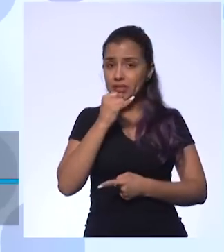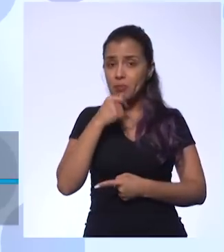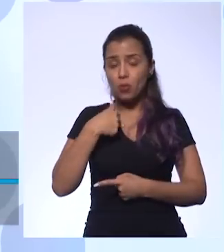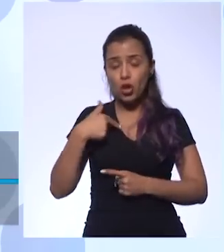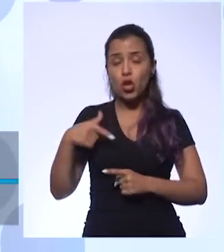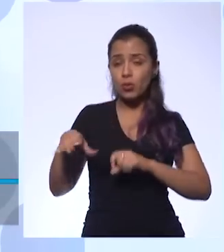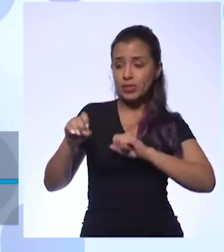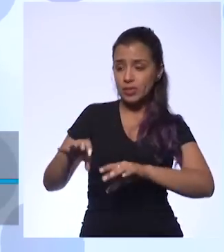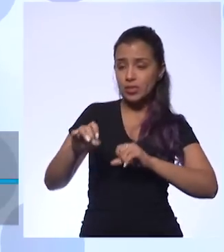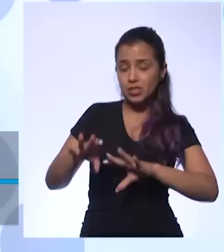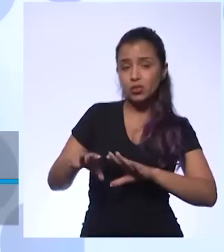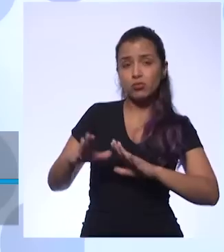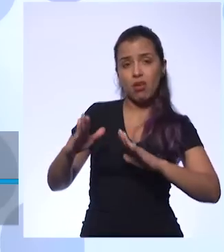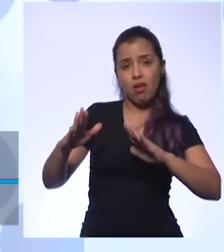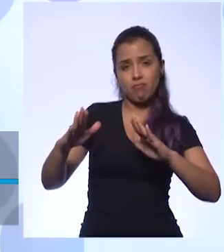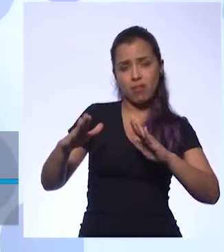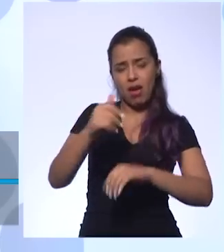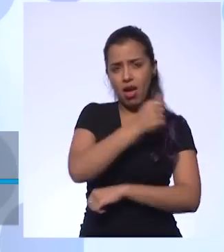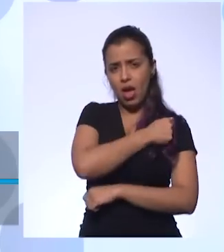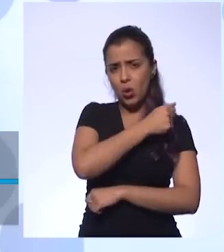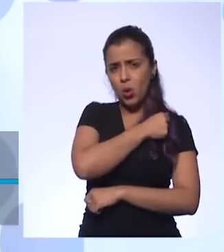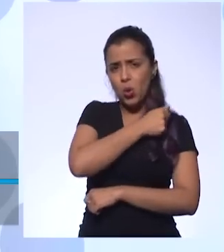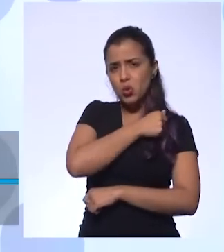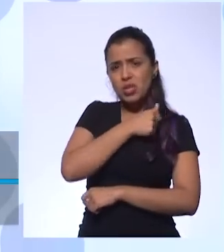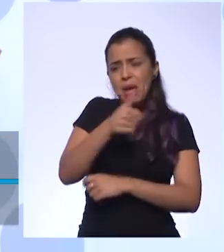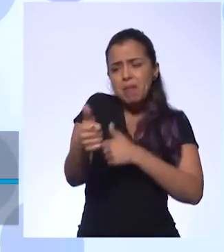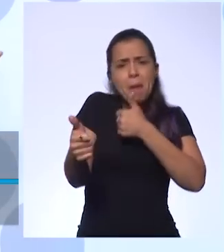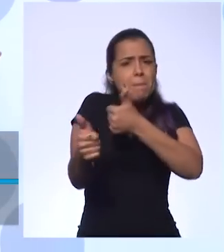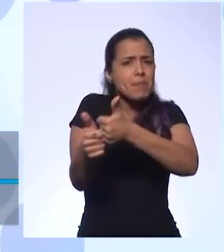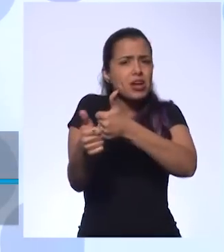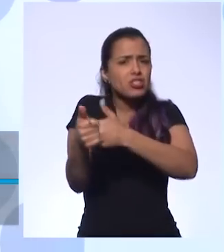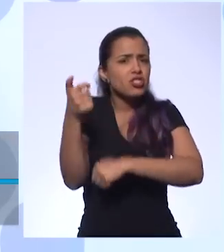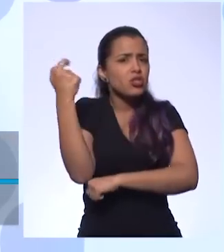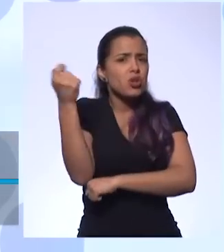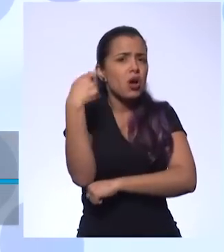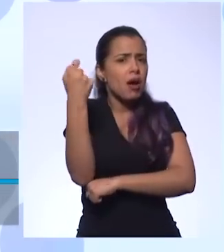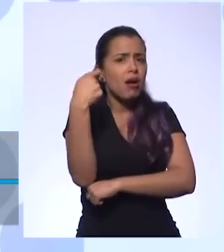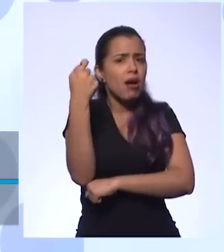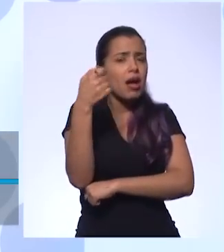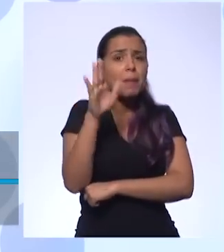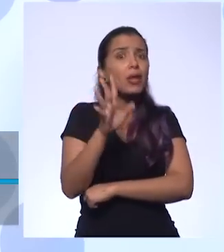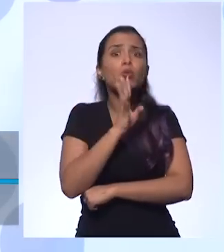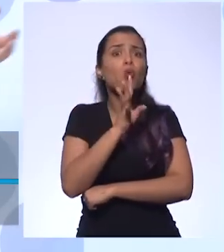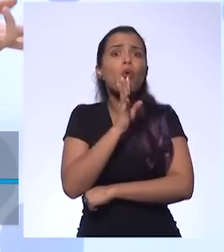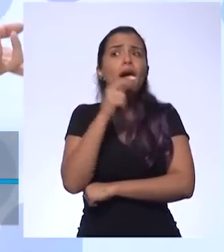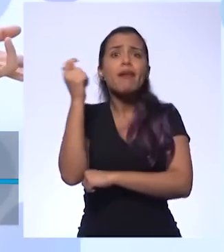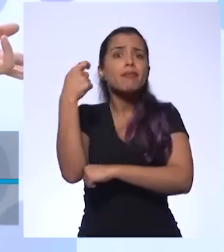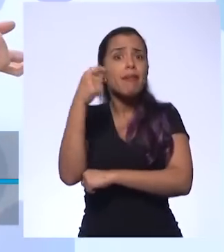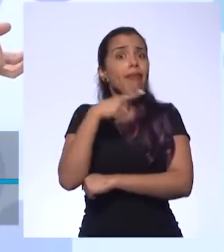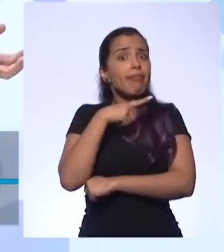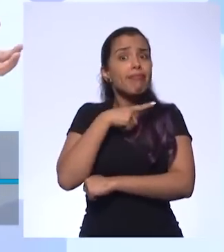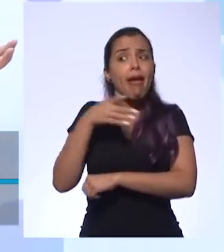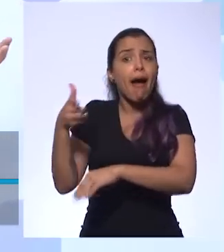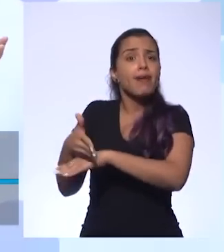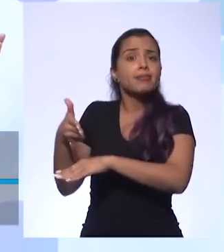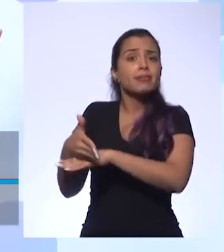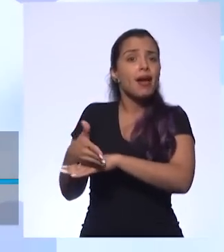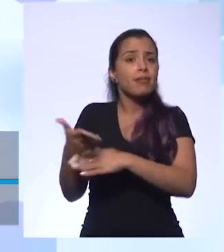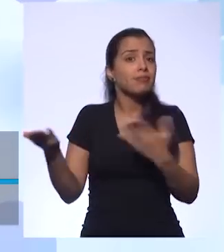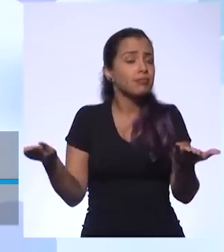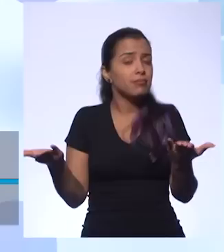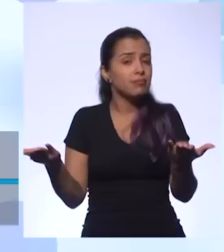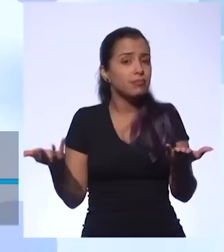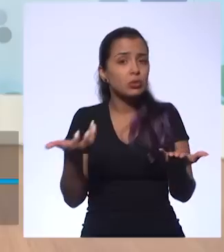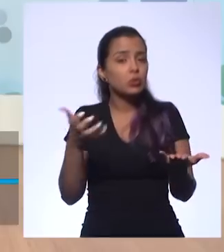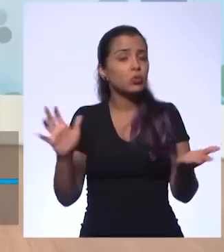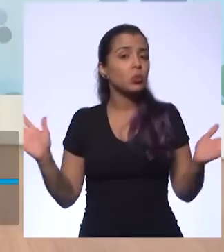mora alguns quilômetros da Avenida Paulista, alguns quilômetros, e não conhece a Avenida Paulista, independentemente de ter ou não um aparelho. Uhum, uhum,